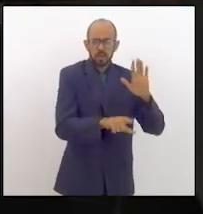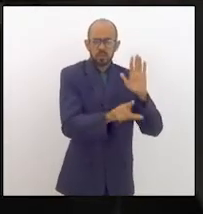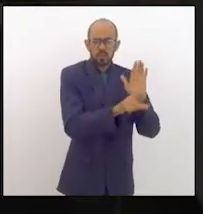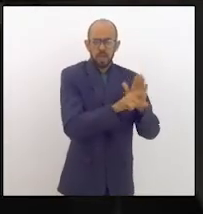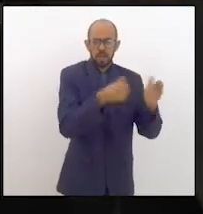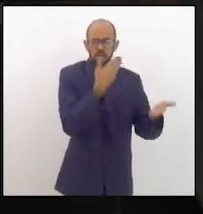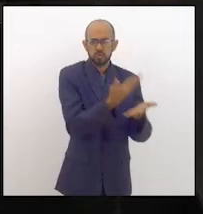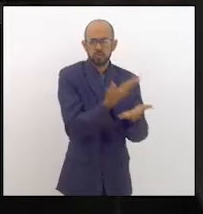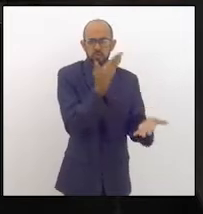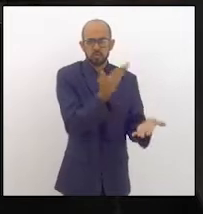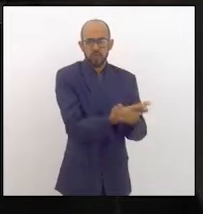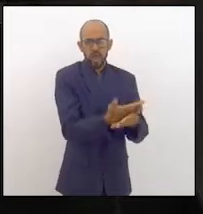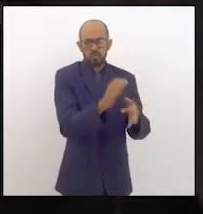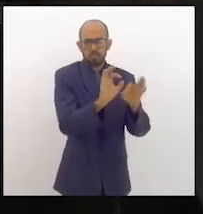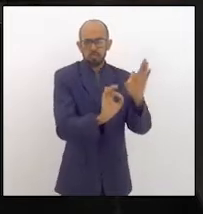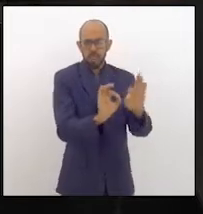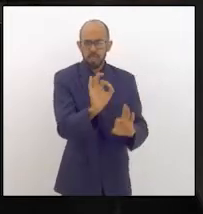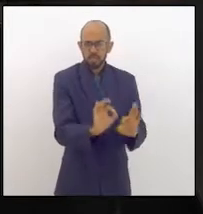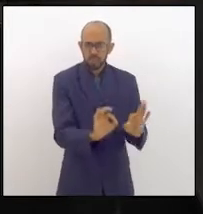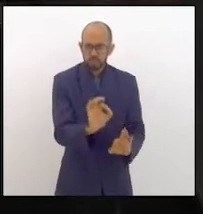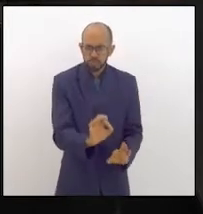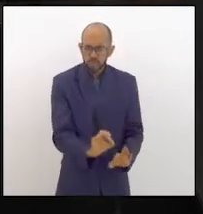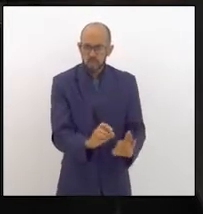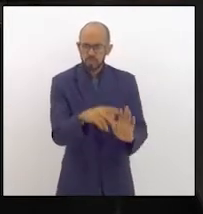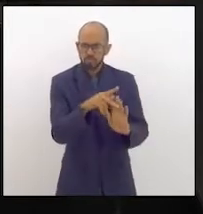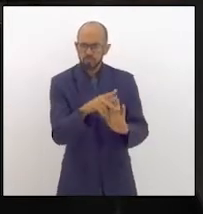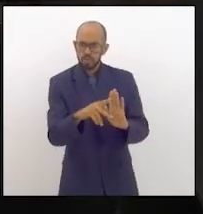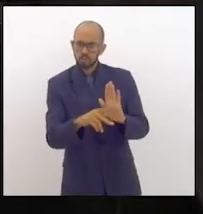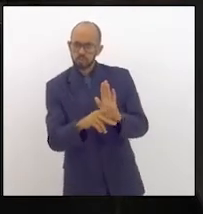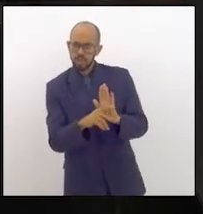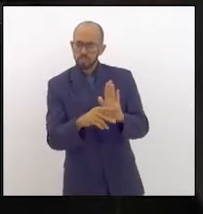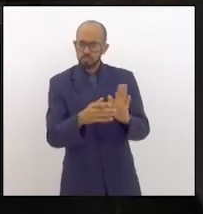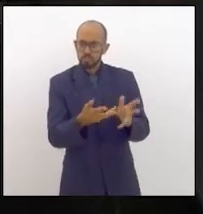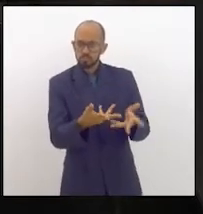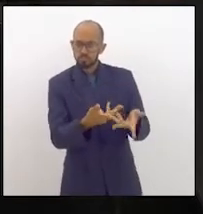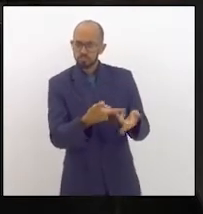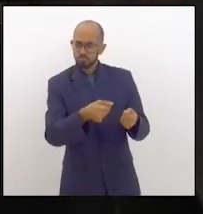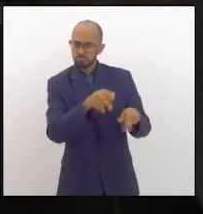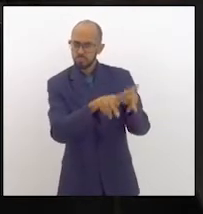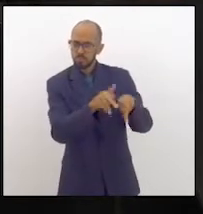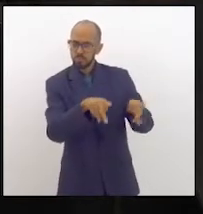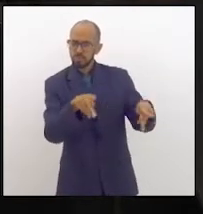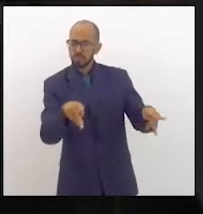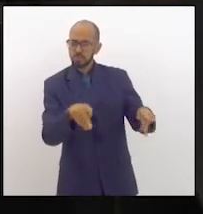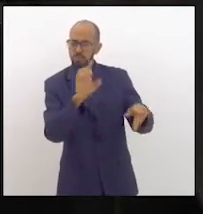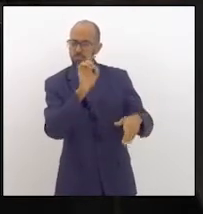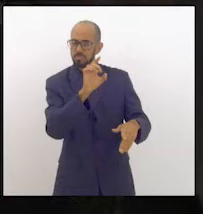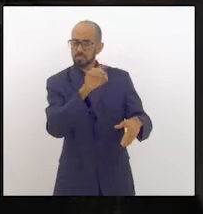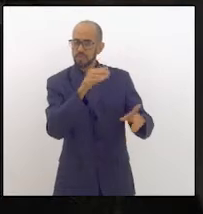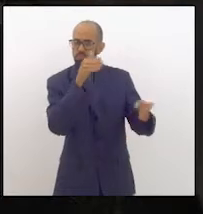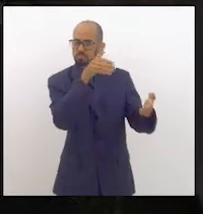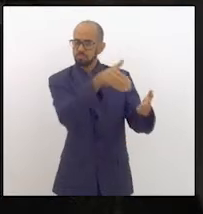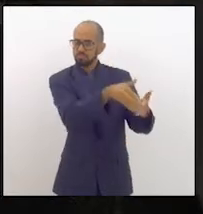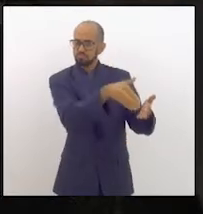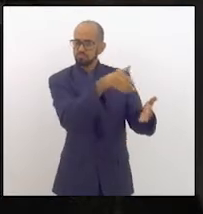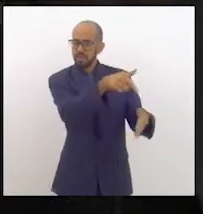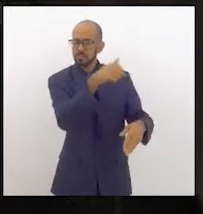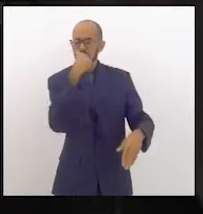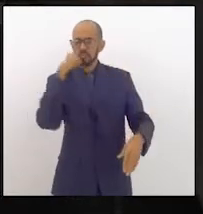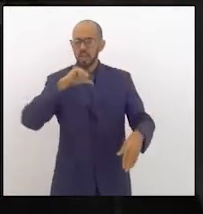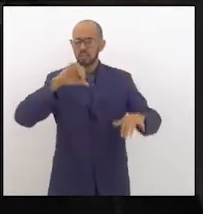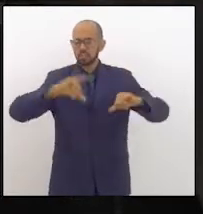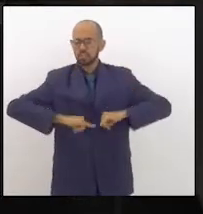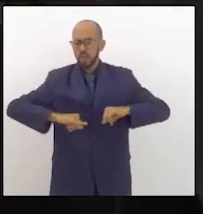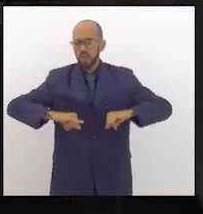estudar planejar alguns projetos que são muito benéficos para a população mais especial para as nossas mulheres que